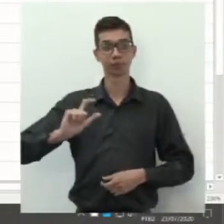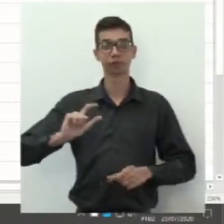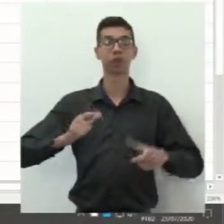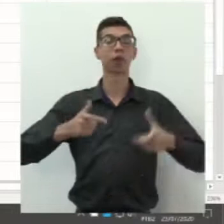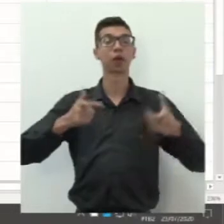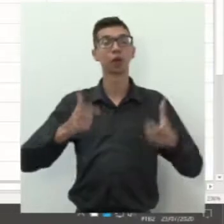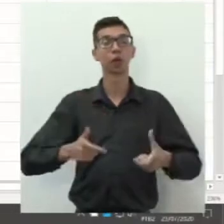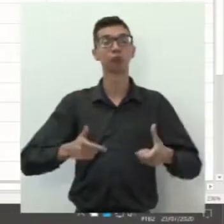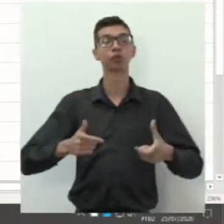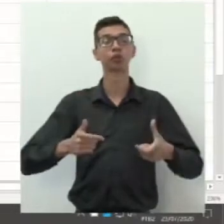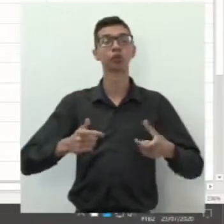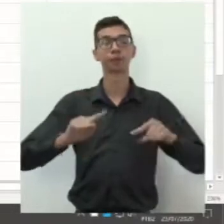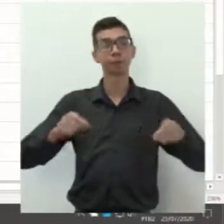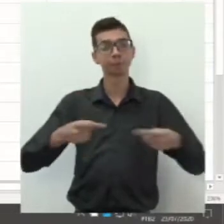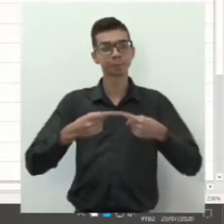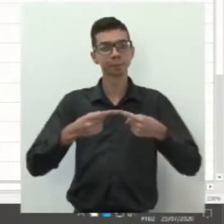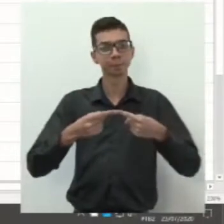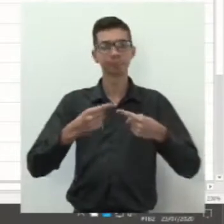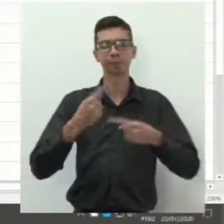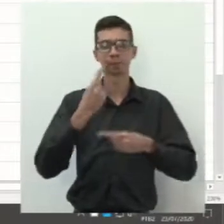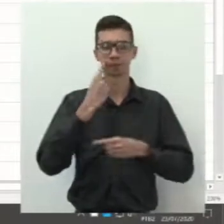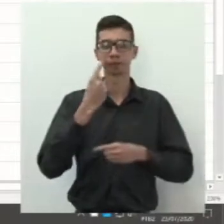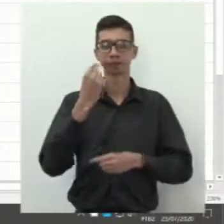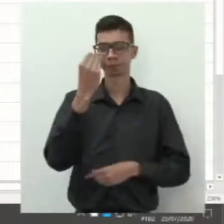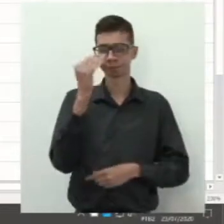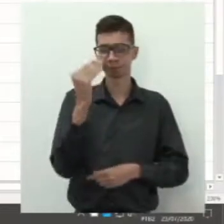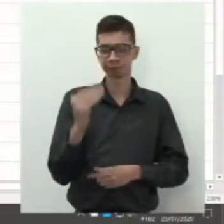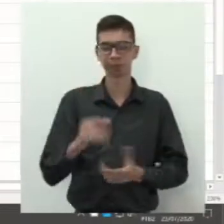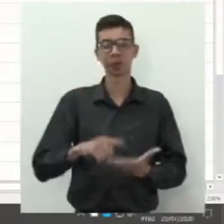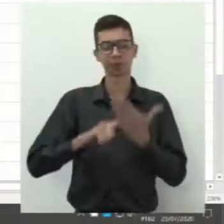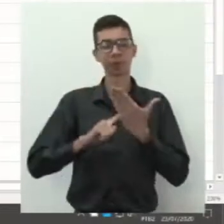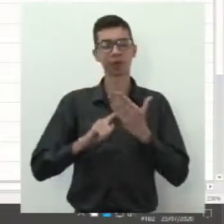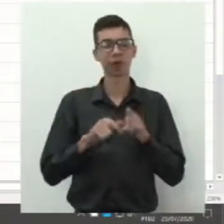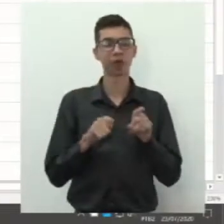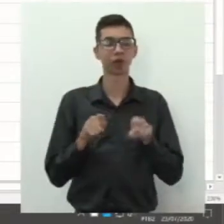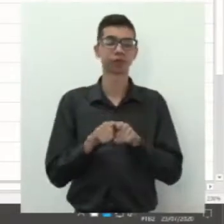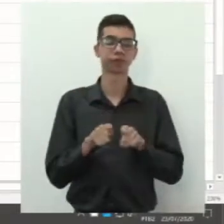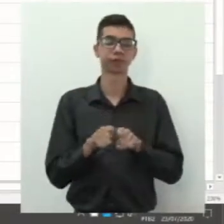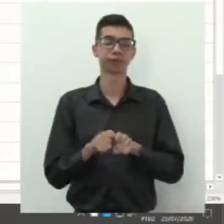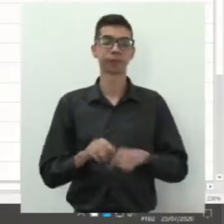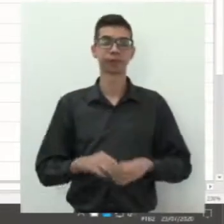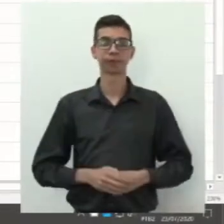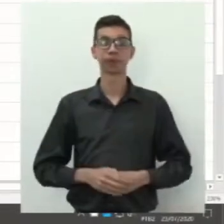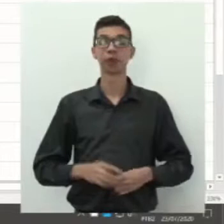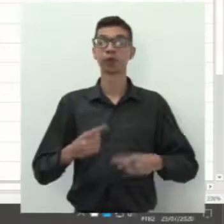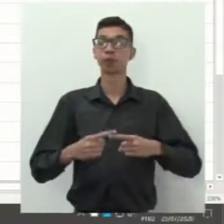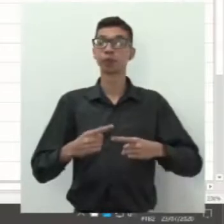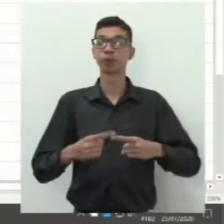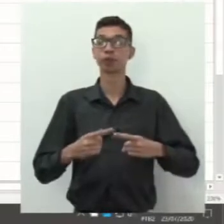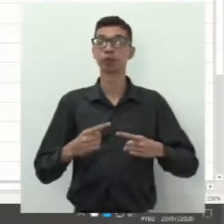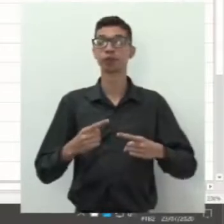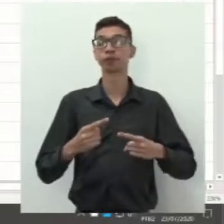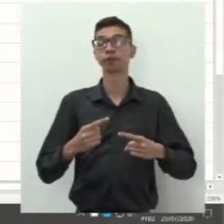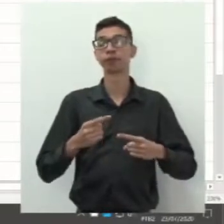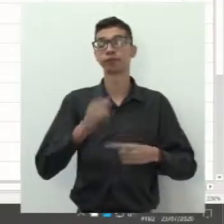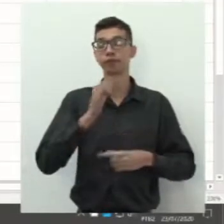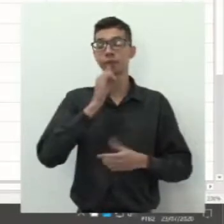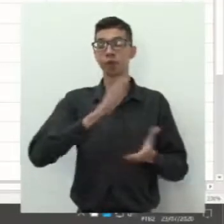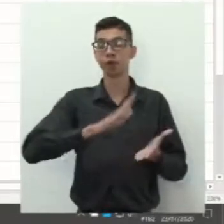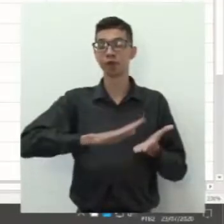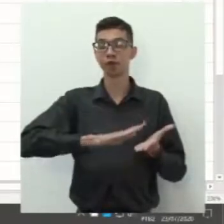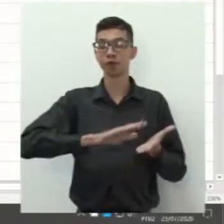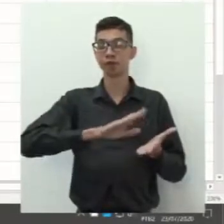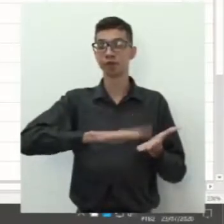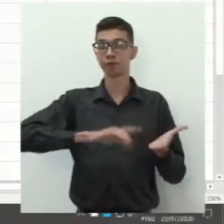também. Por quê? Eu só estiquei, eu só arrastei essa minha função para as minhas outras linhas. Como ele